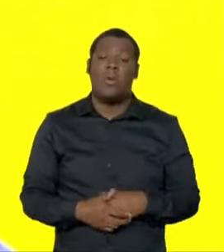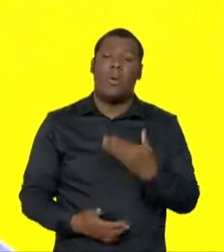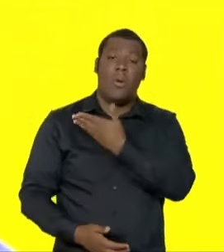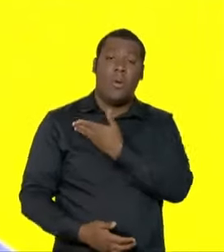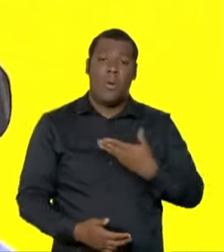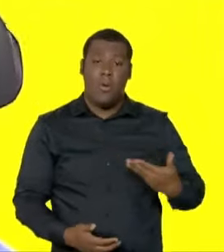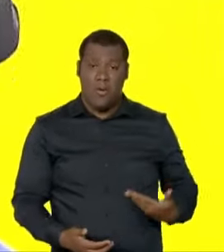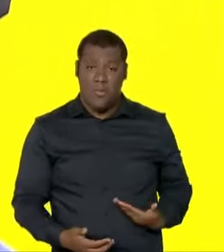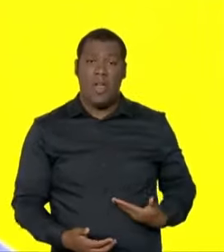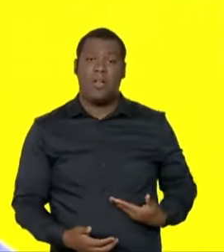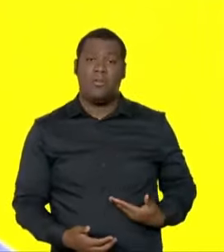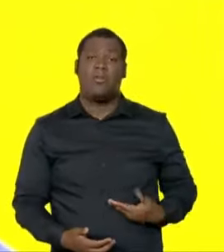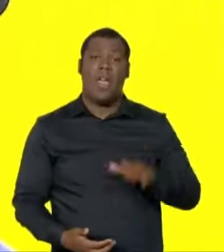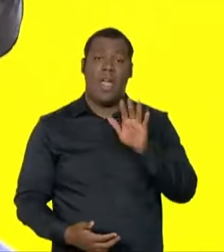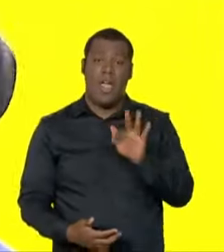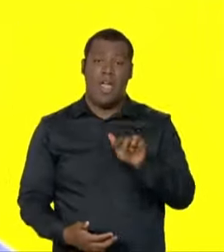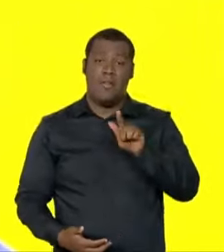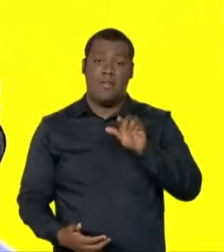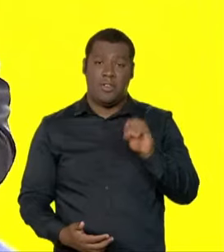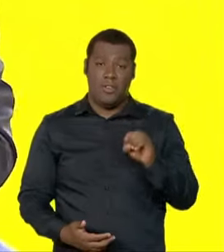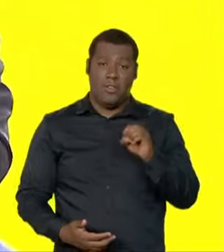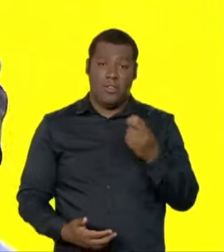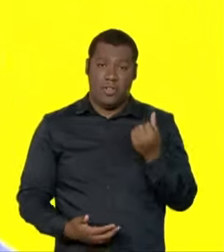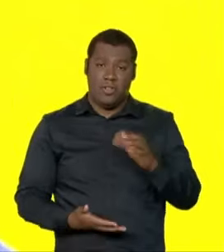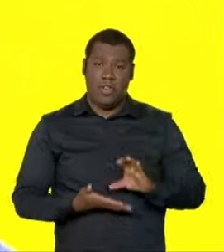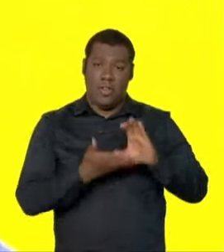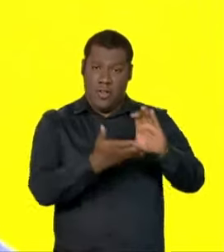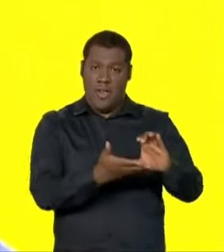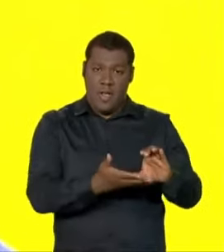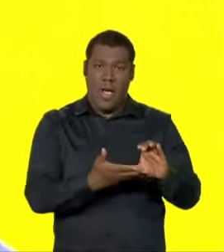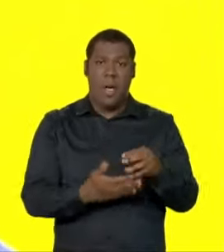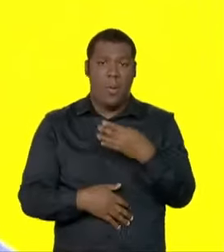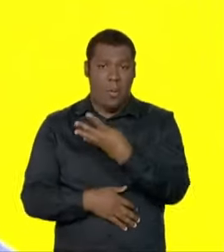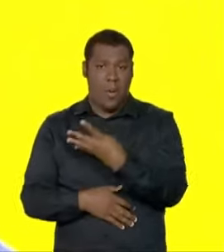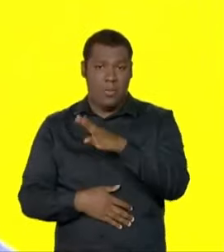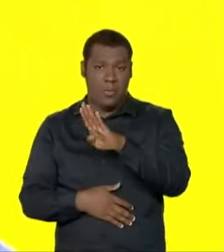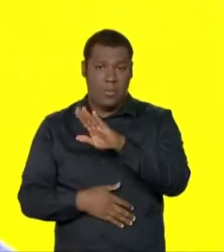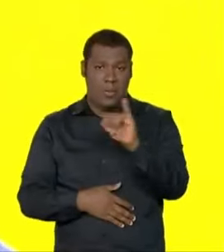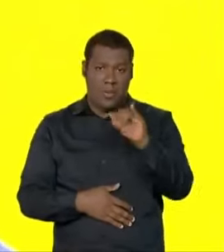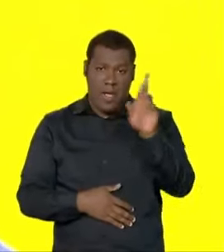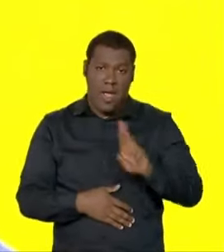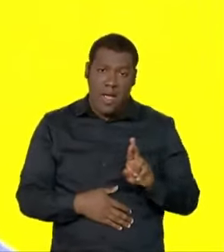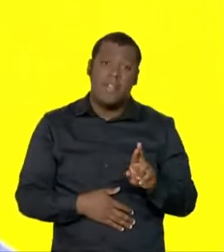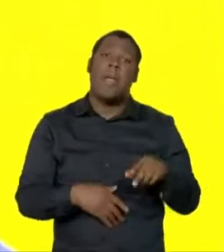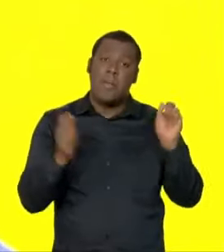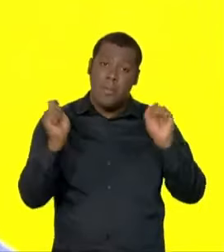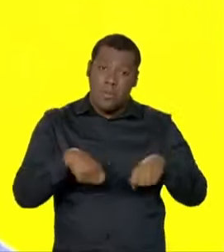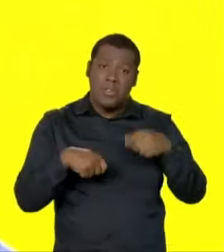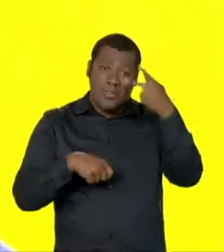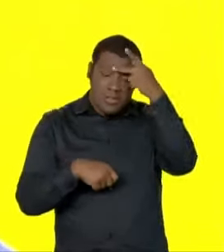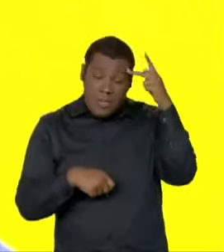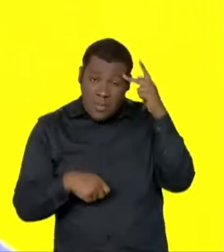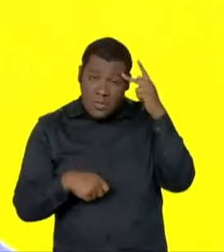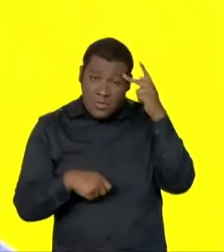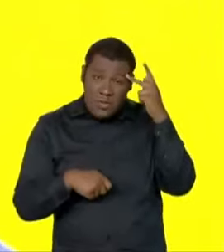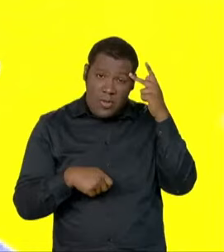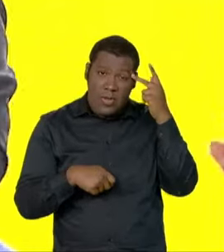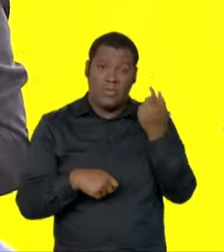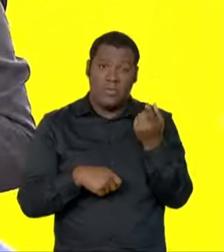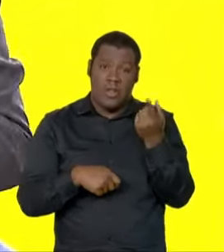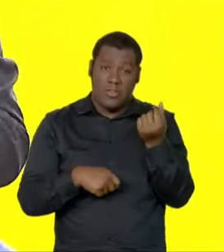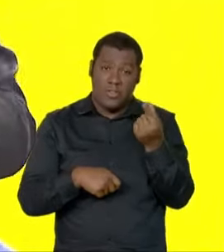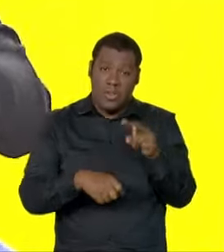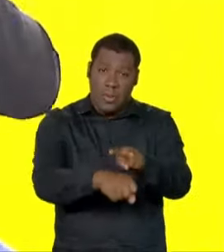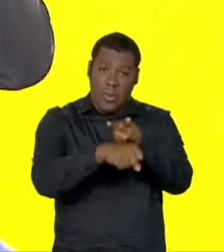reais do FGO, que vai gerar quase 12 bilhões de empréstimos, mas aí veio a sugestão que a Janja sempre reforça, ela falou sobre